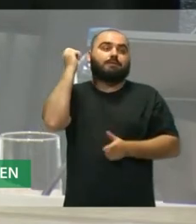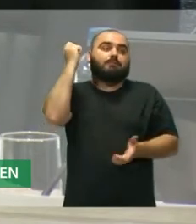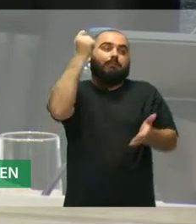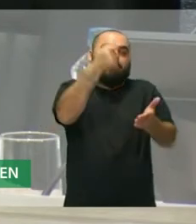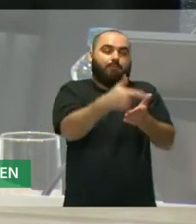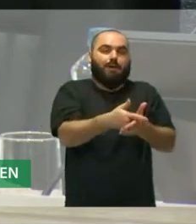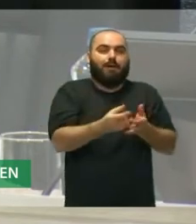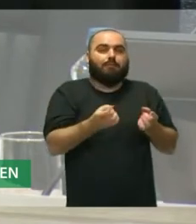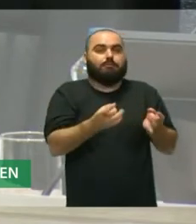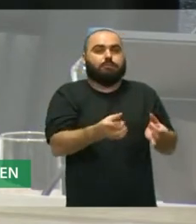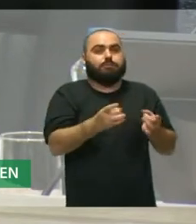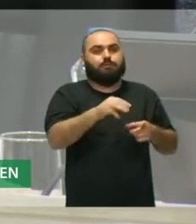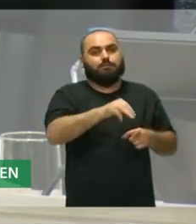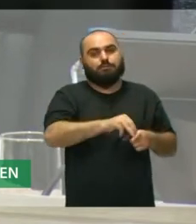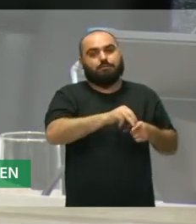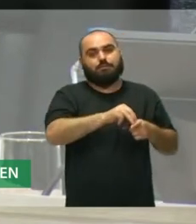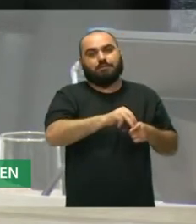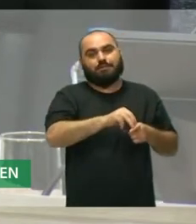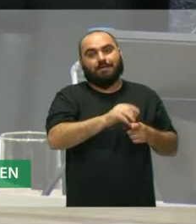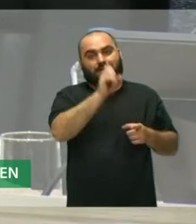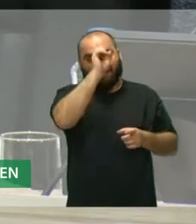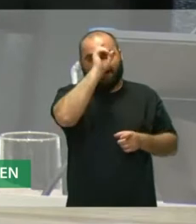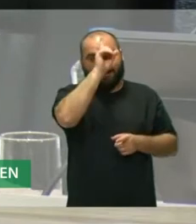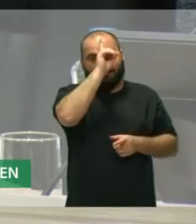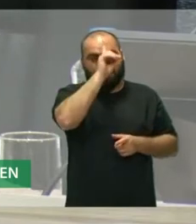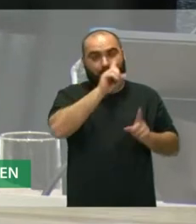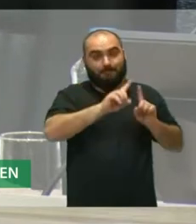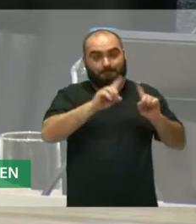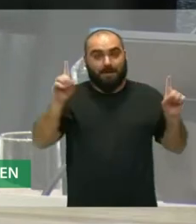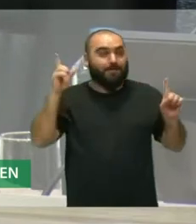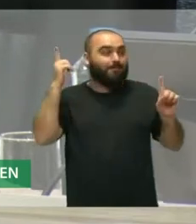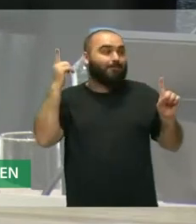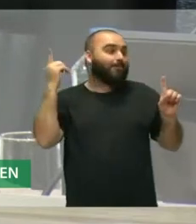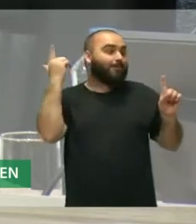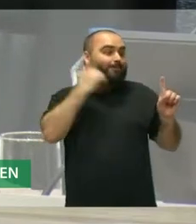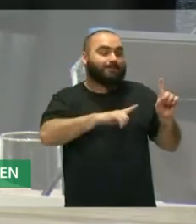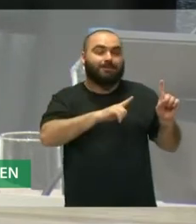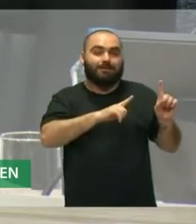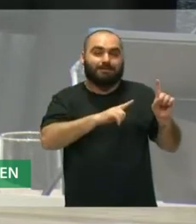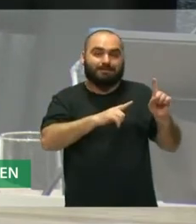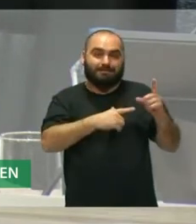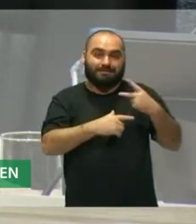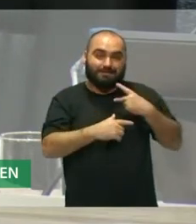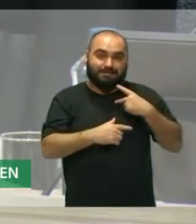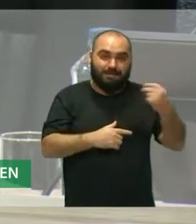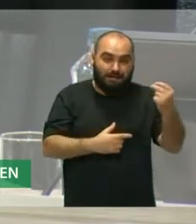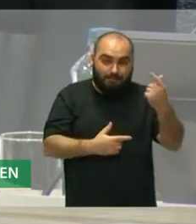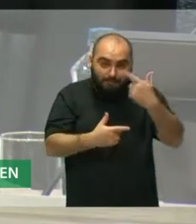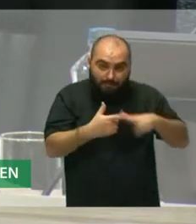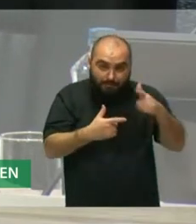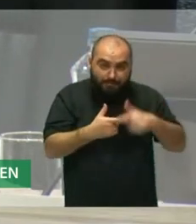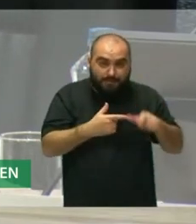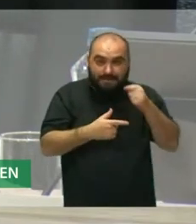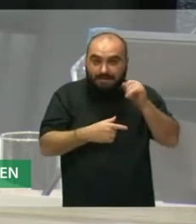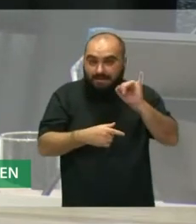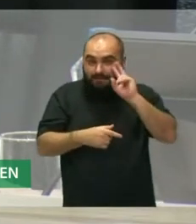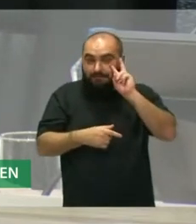sustentabilidade, mas nós não conseguiremos sair dessa crise sem um olhar